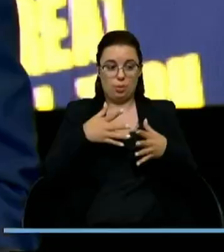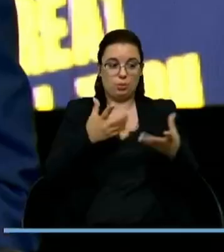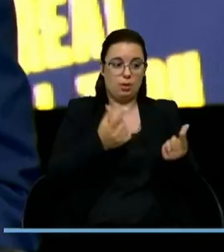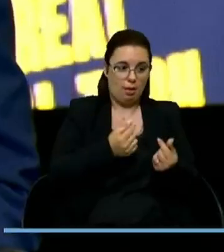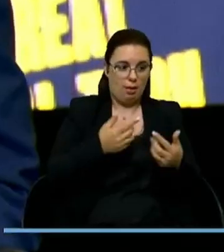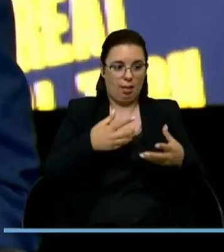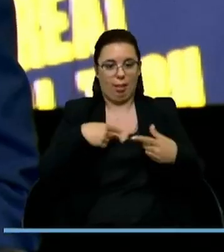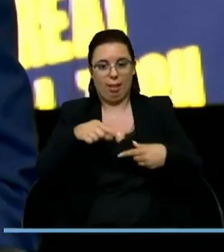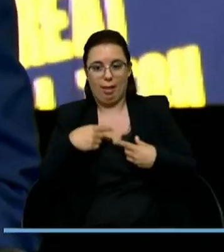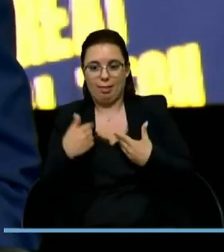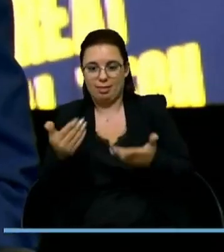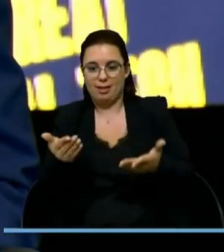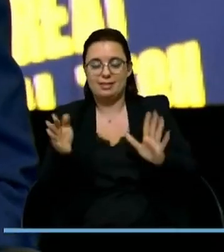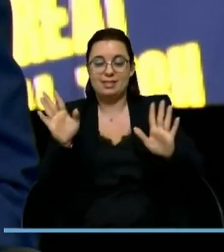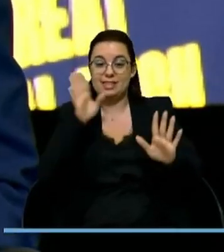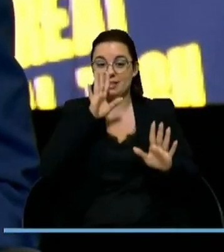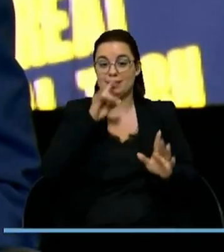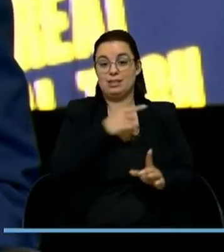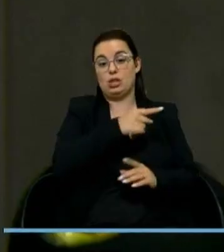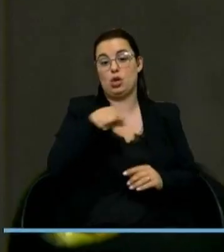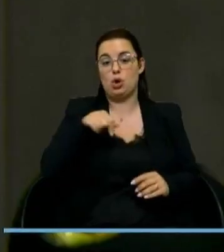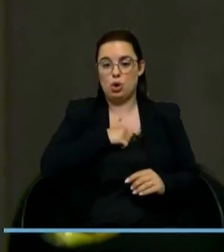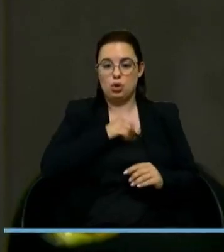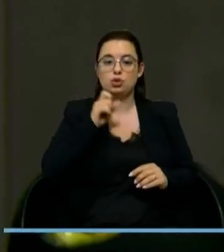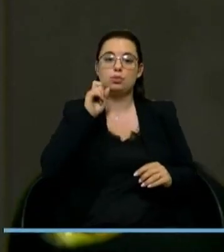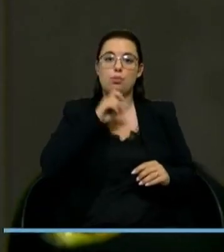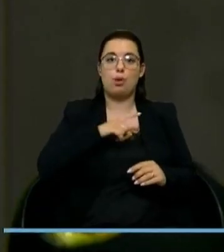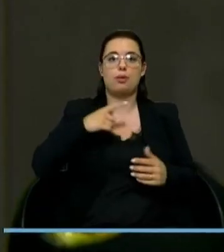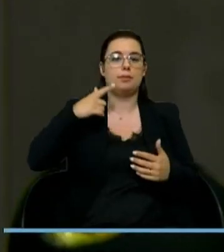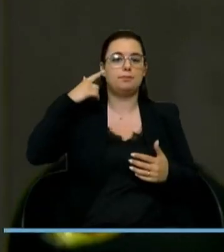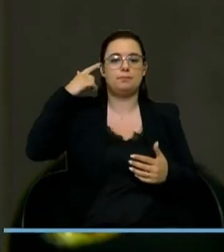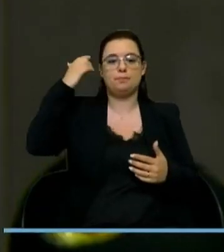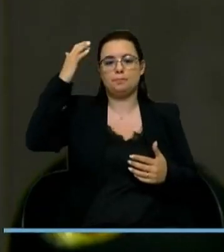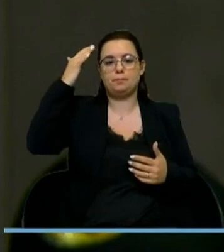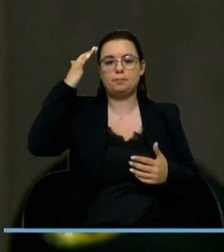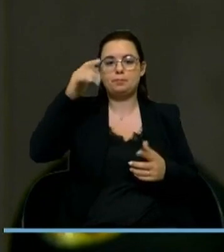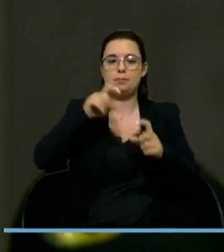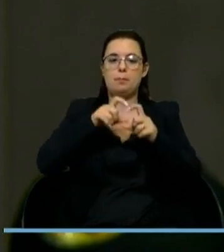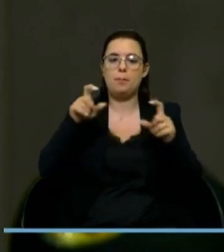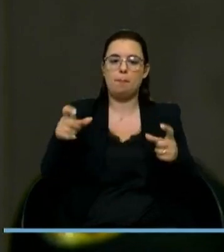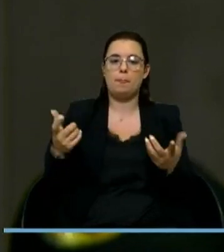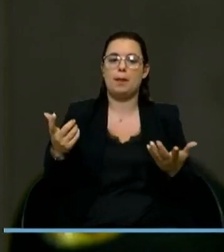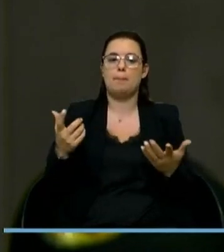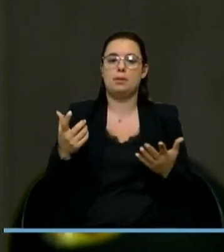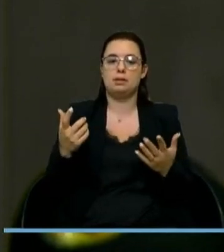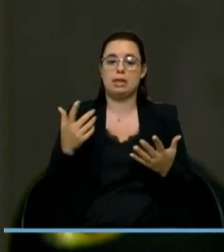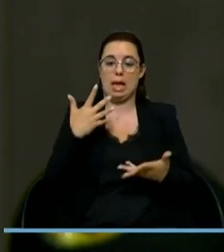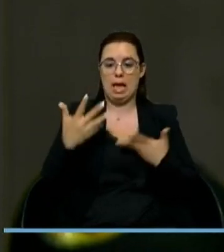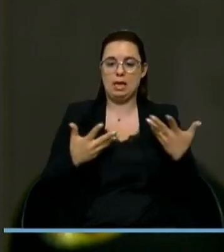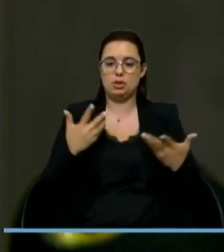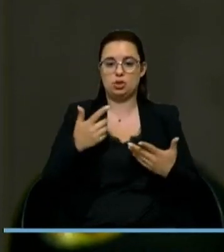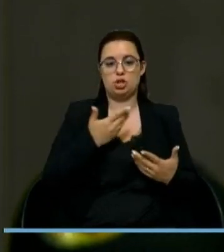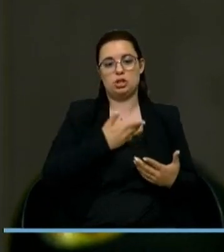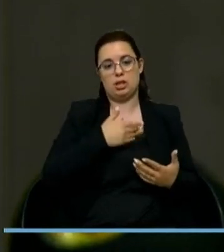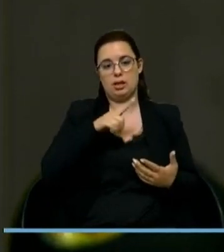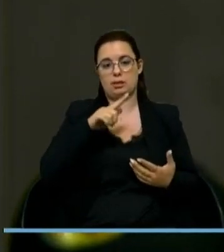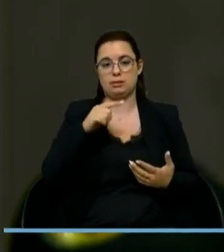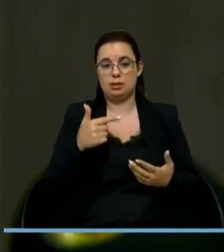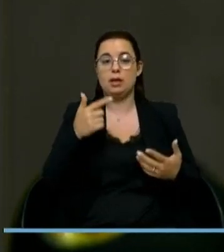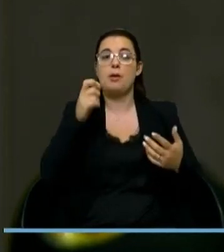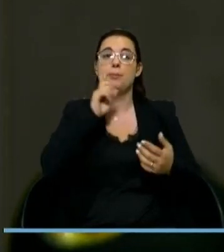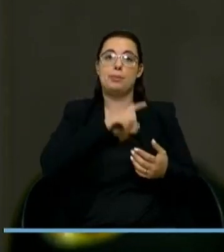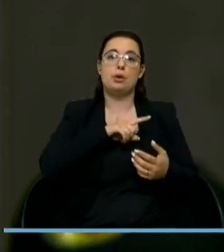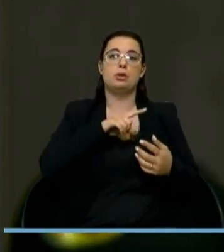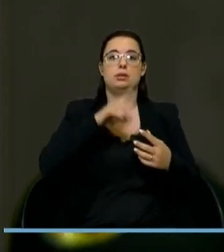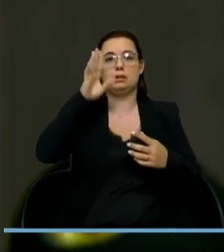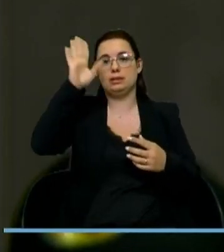fazer. Mas se um de nós tiver como objetivo, uma empresa tem como objetivo emitir ações de DLT, se sabe depois